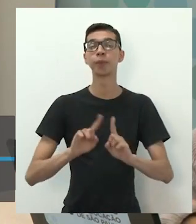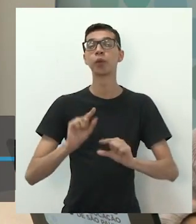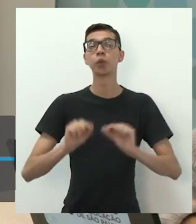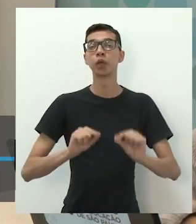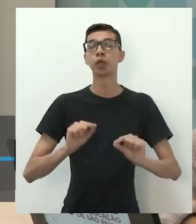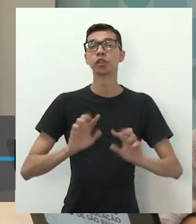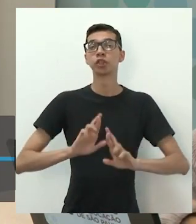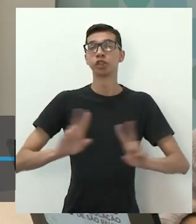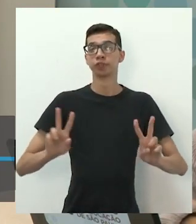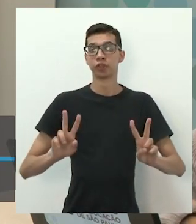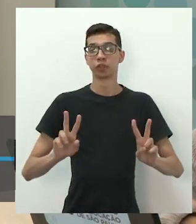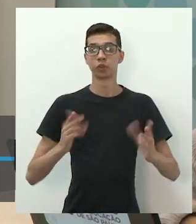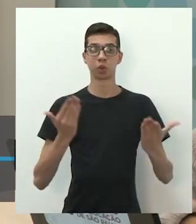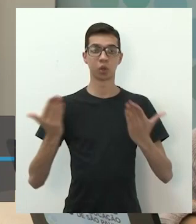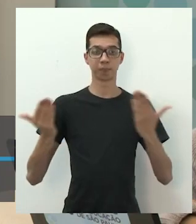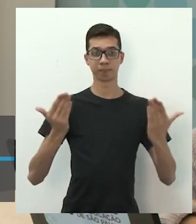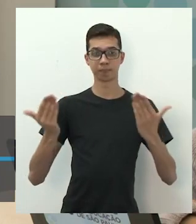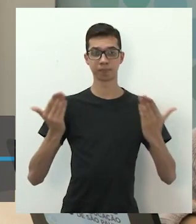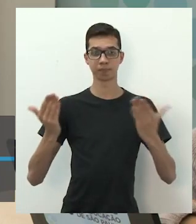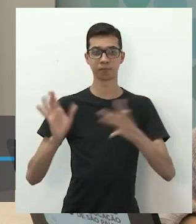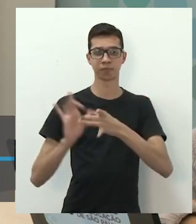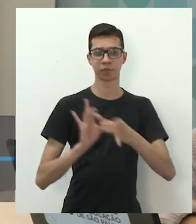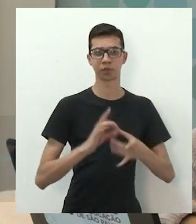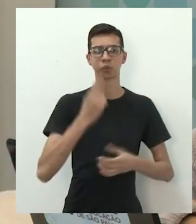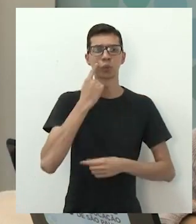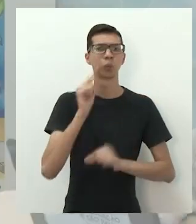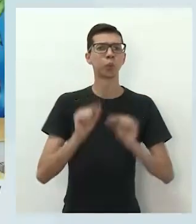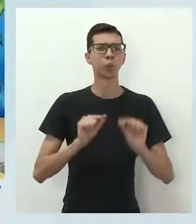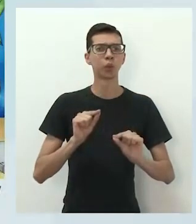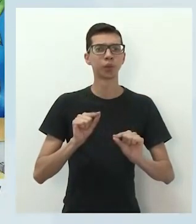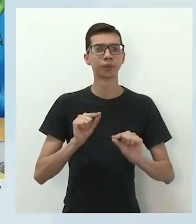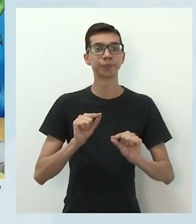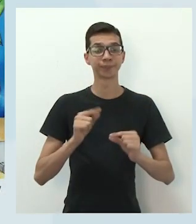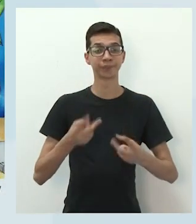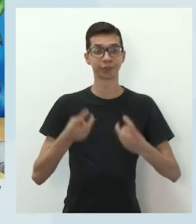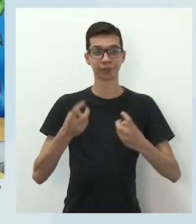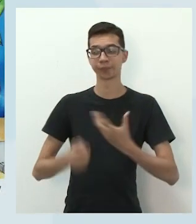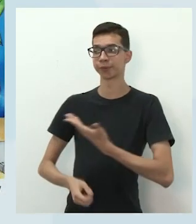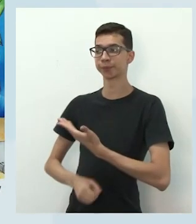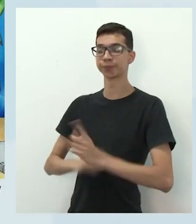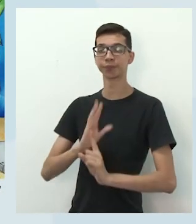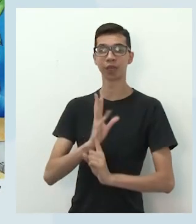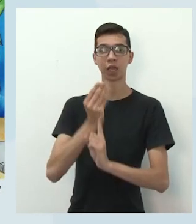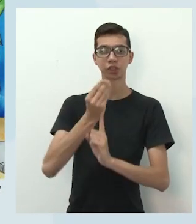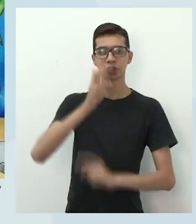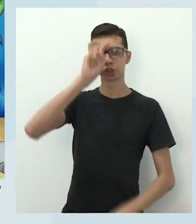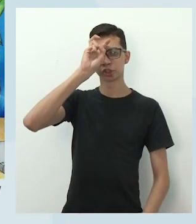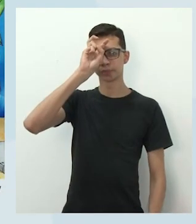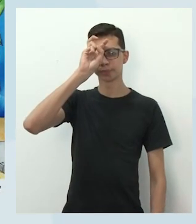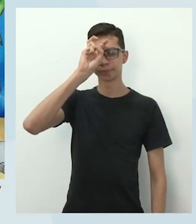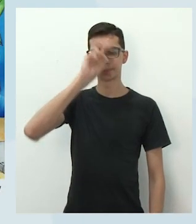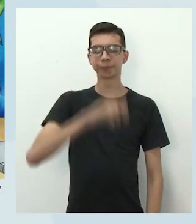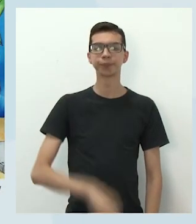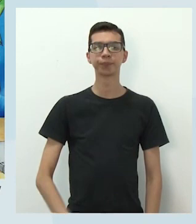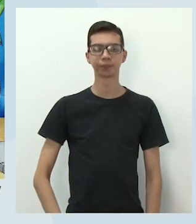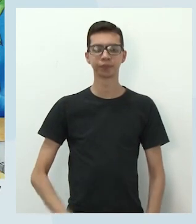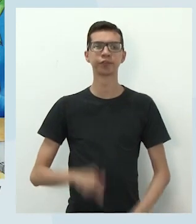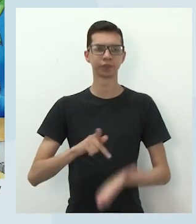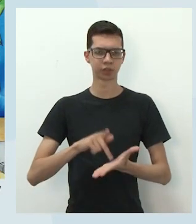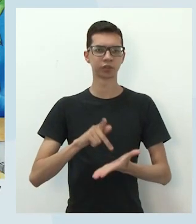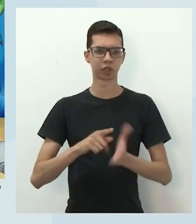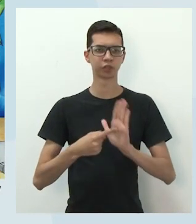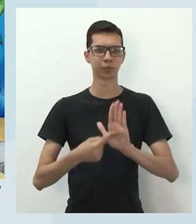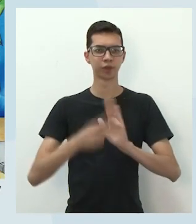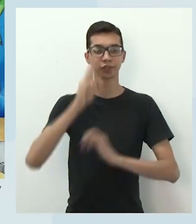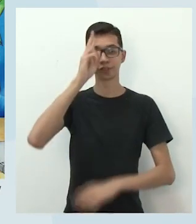aqui dentro desse contexto, tá? Observem que a arte egípcia, ela tem sim a finalidade de contar uma história. A gente via